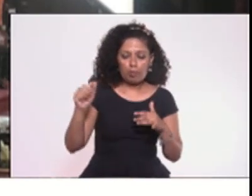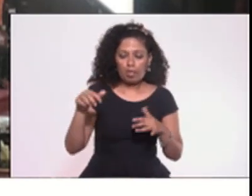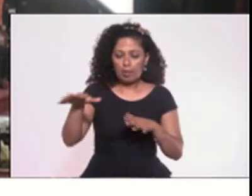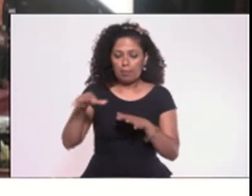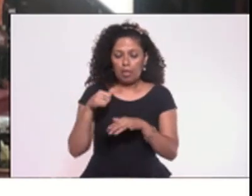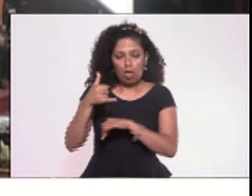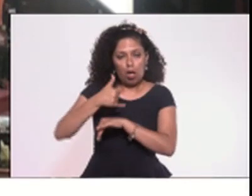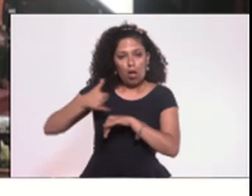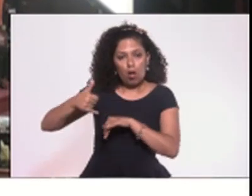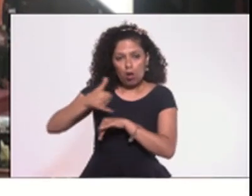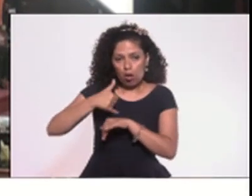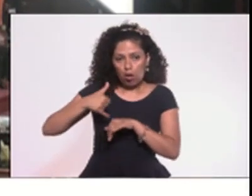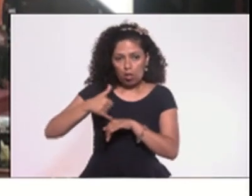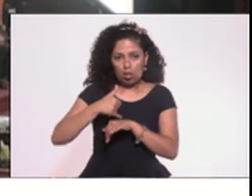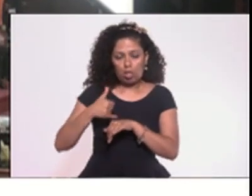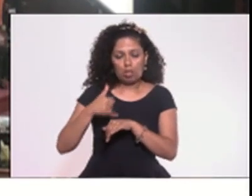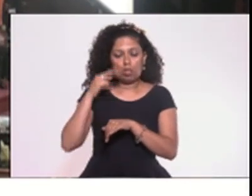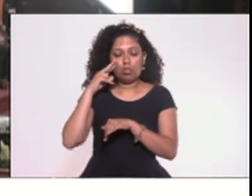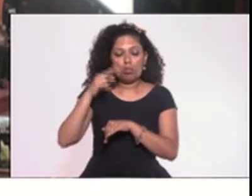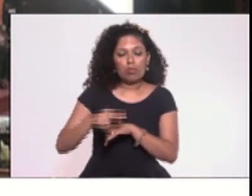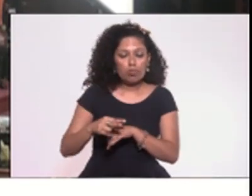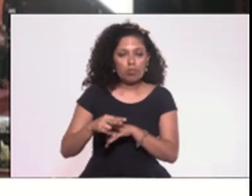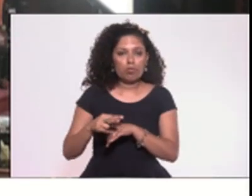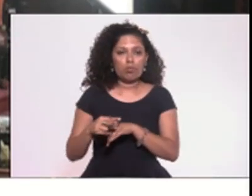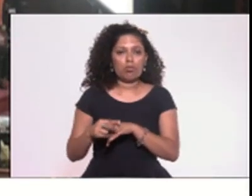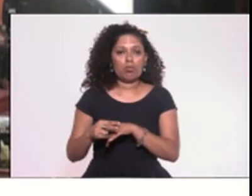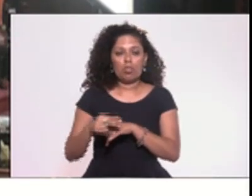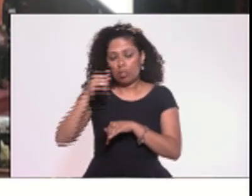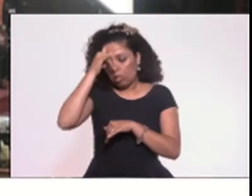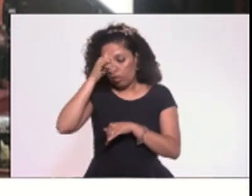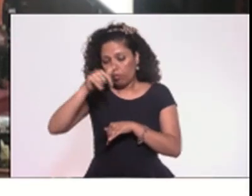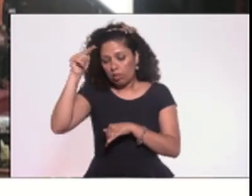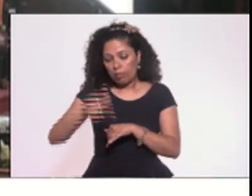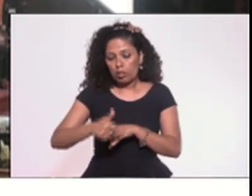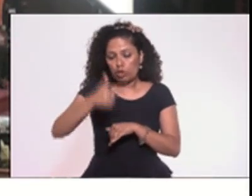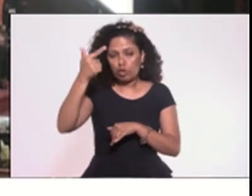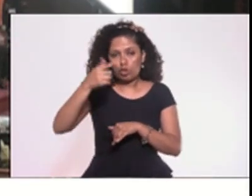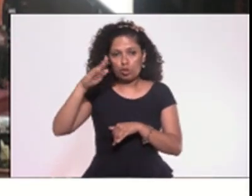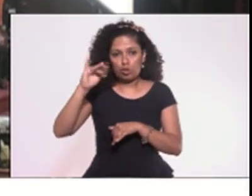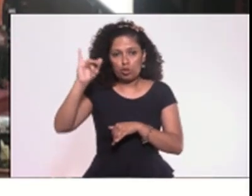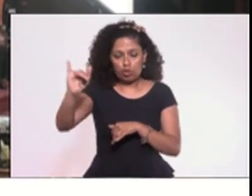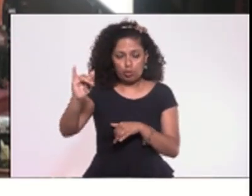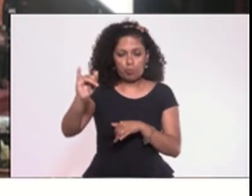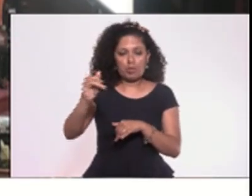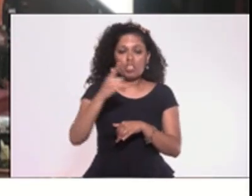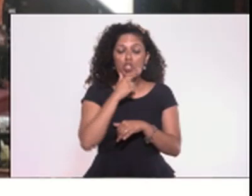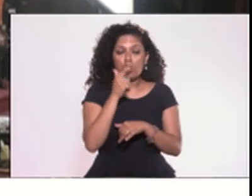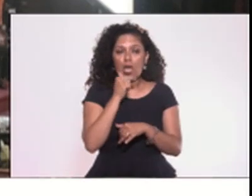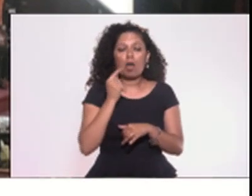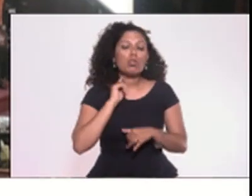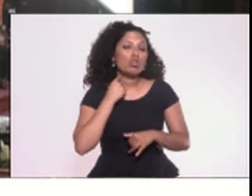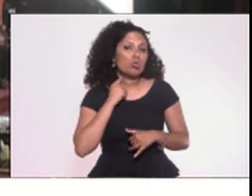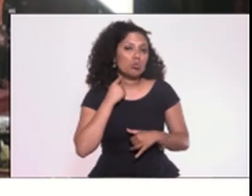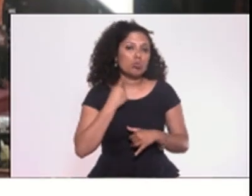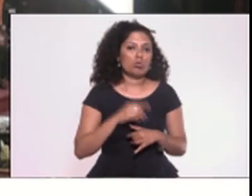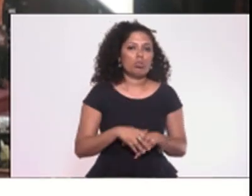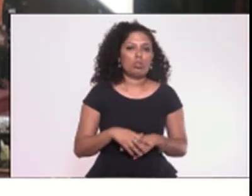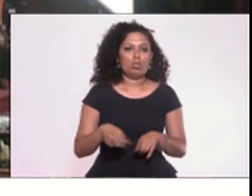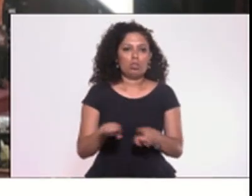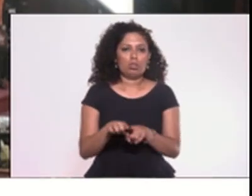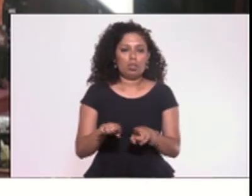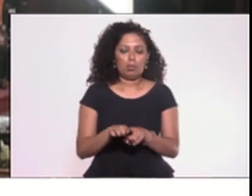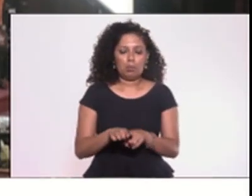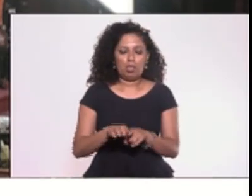captaram o volume que está evitando mais de 2 bilhões de águas contaminadas, ok? A